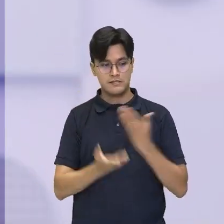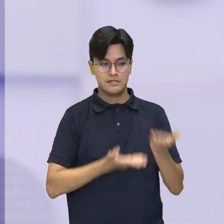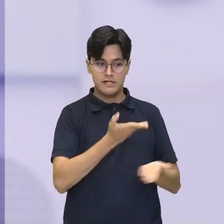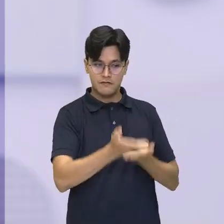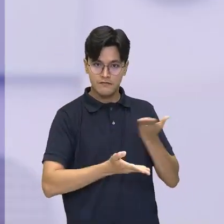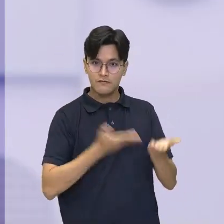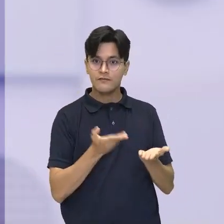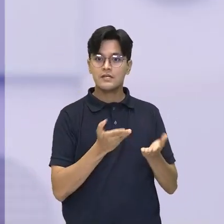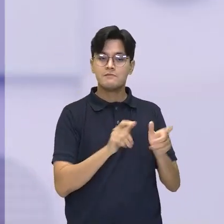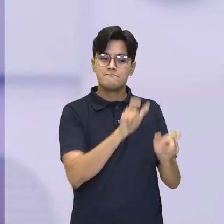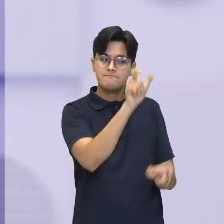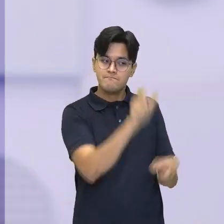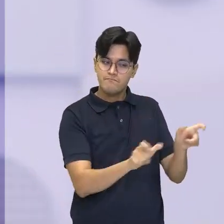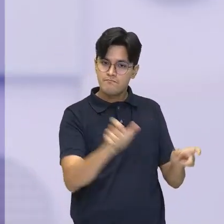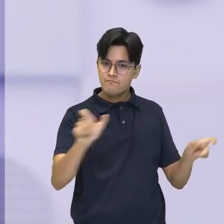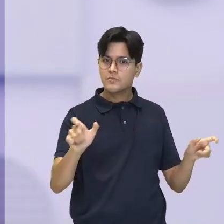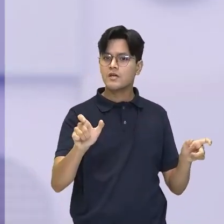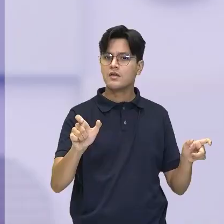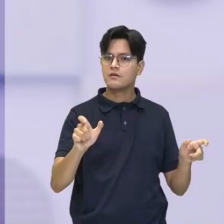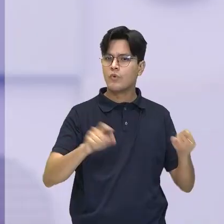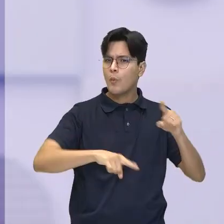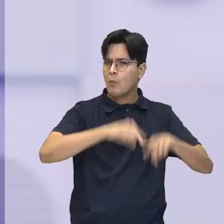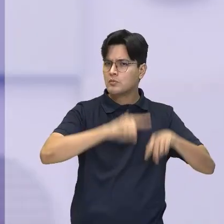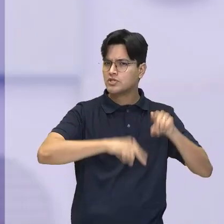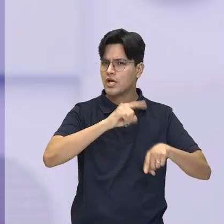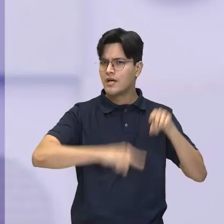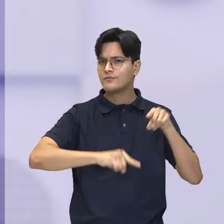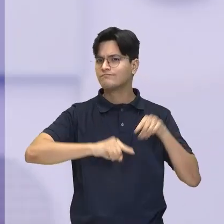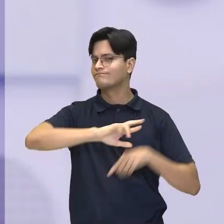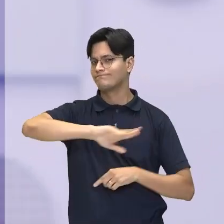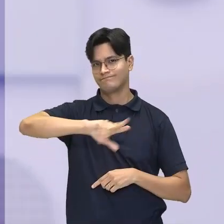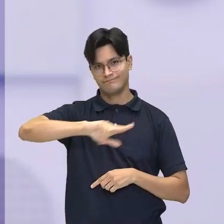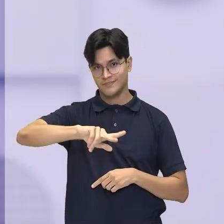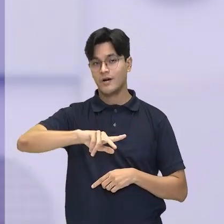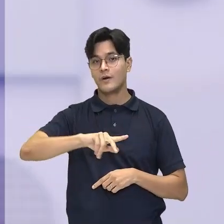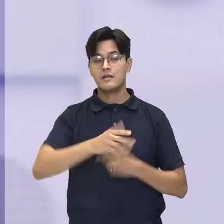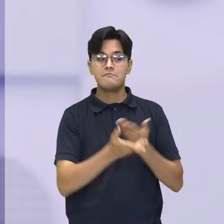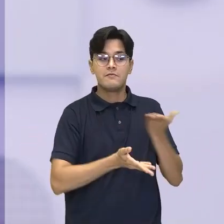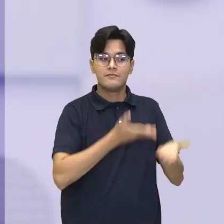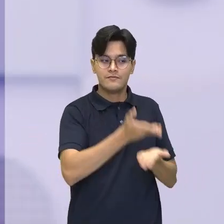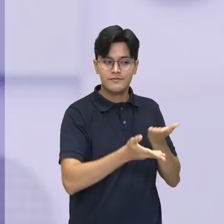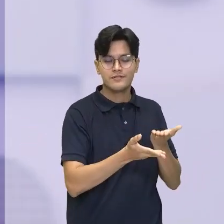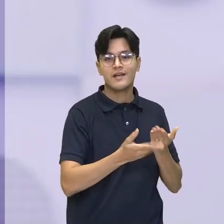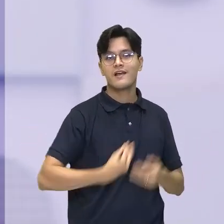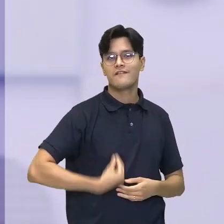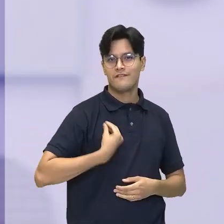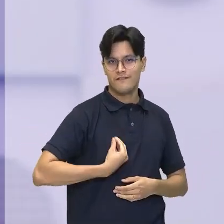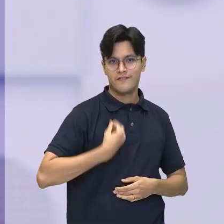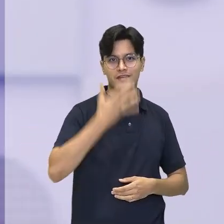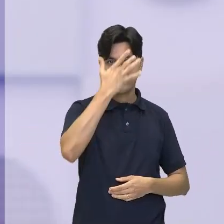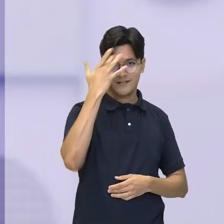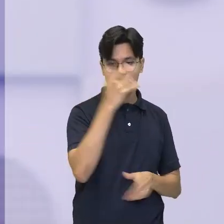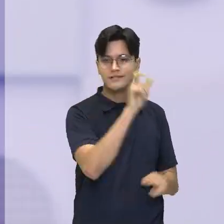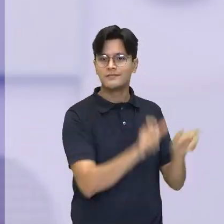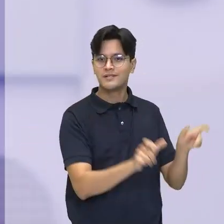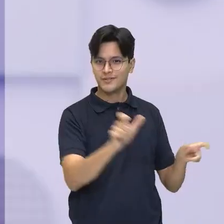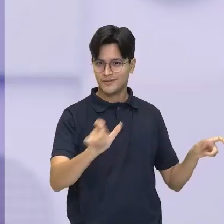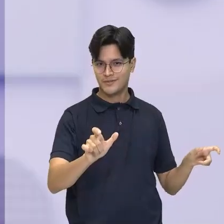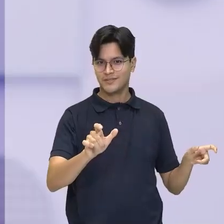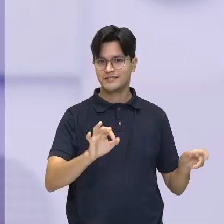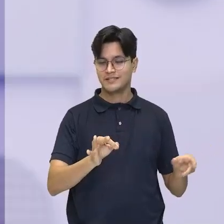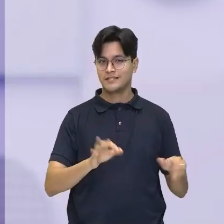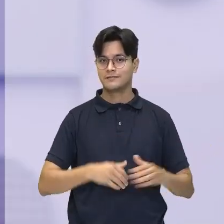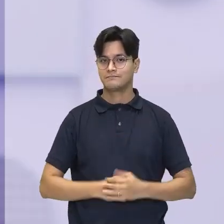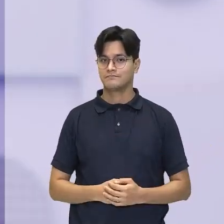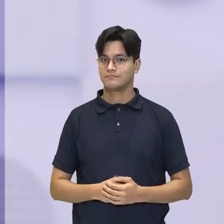lidando, não sei, com alguma coisa sem importância. Ele está lidando com a vida das pessoas. Algumas